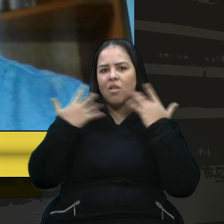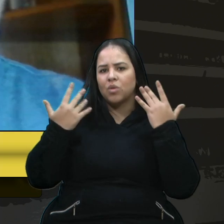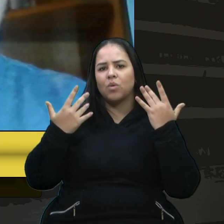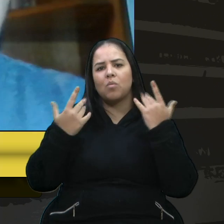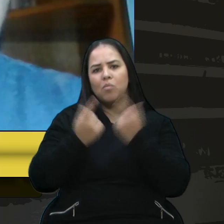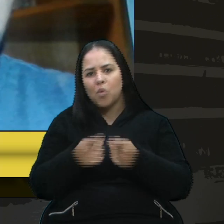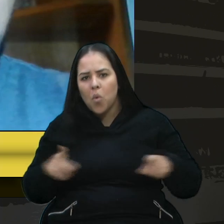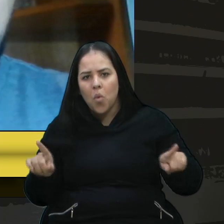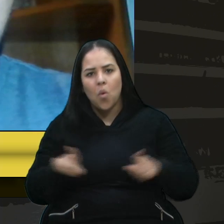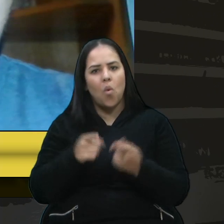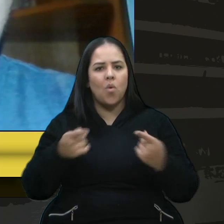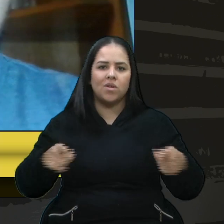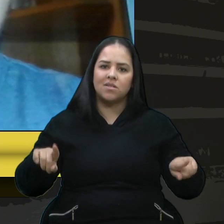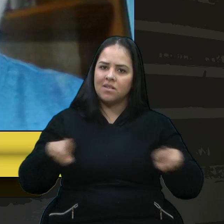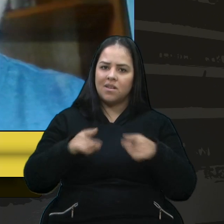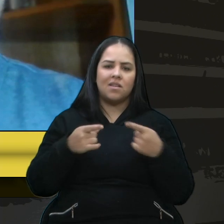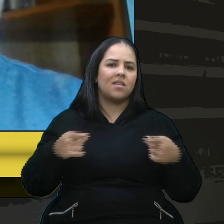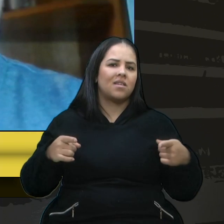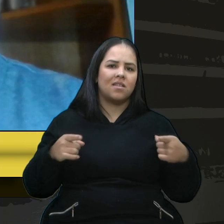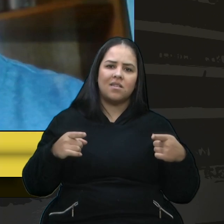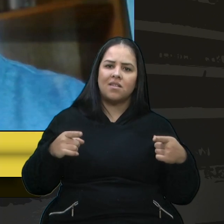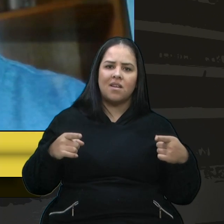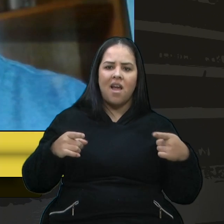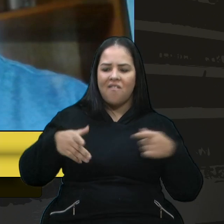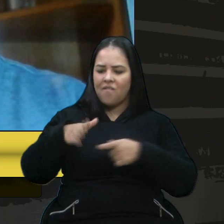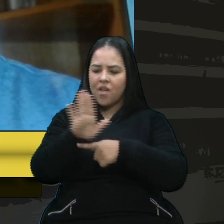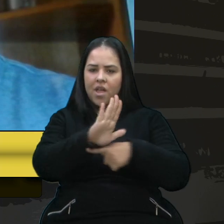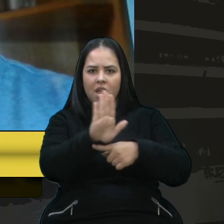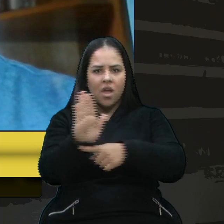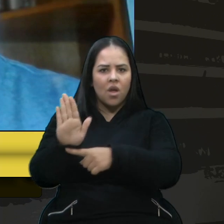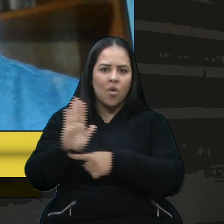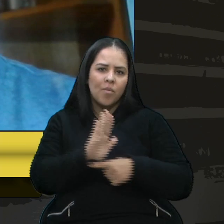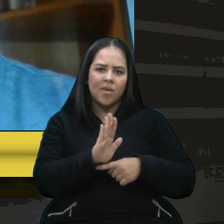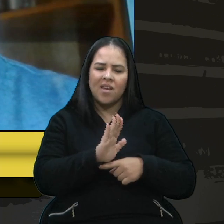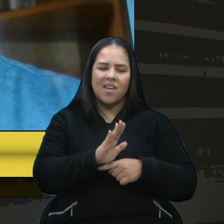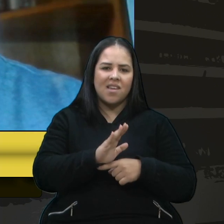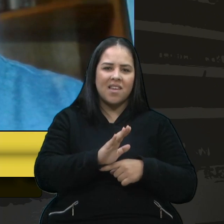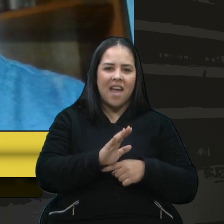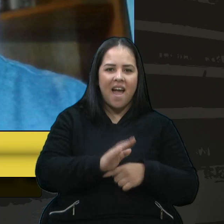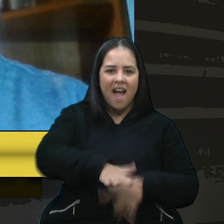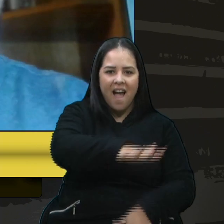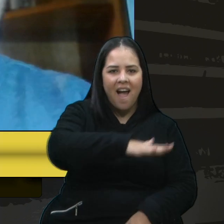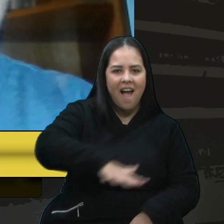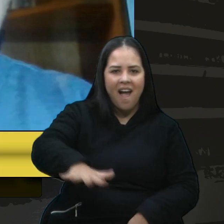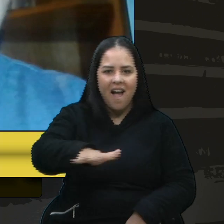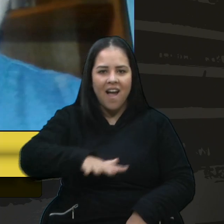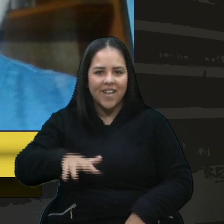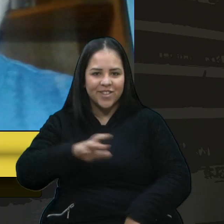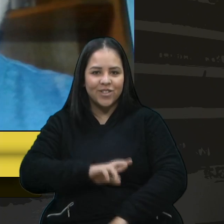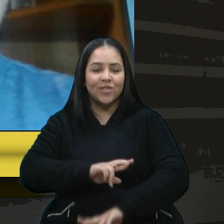música, artes visuais e tantas outras áreas possa estar